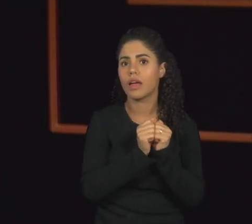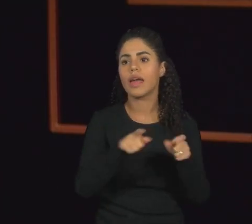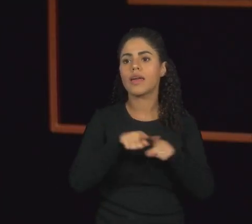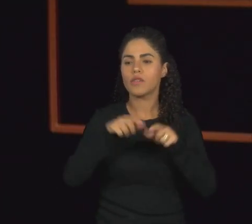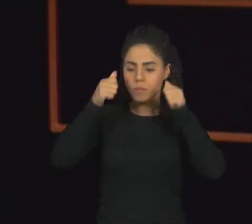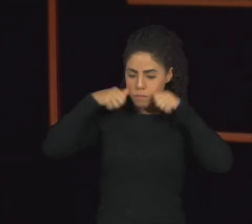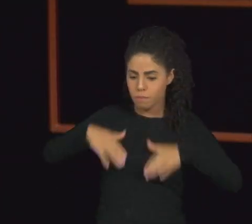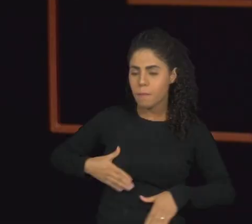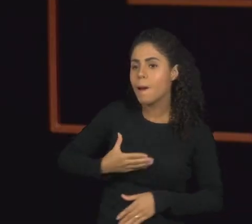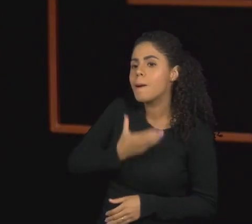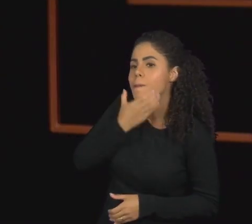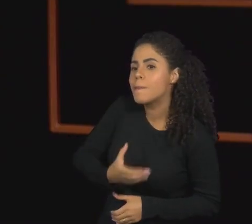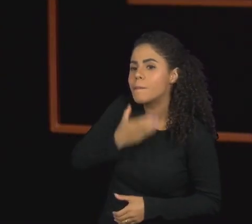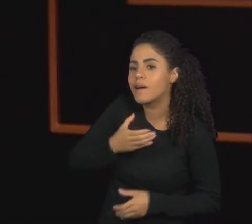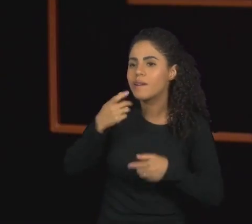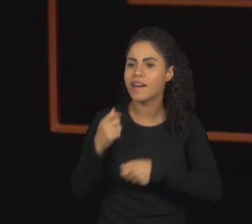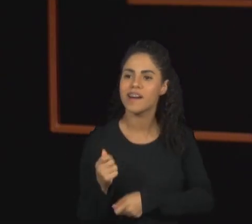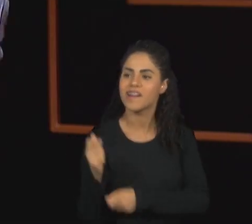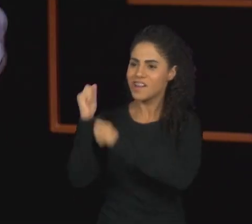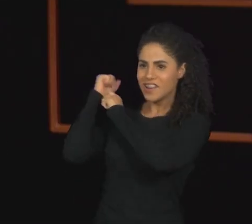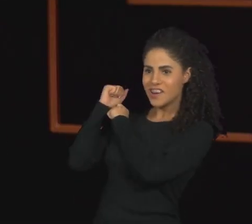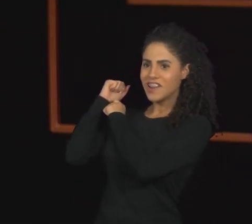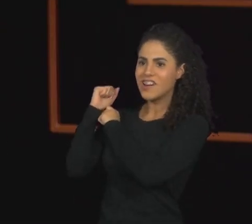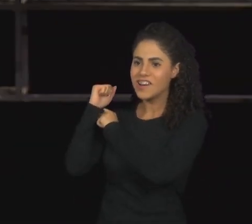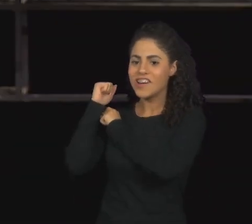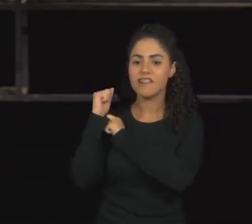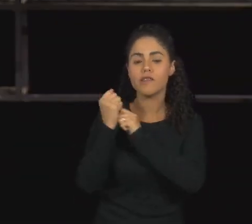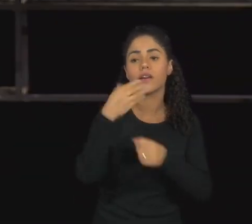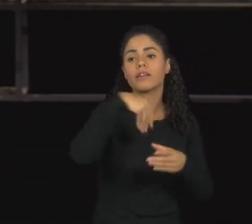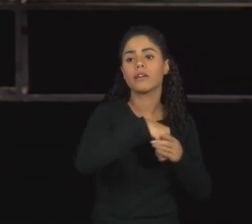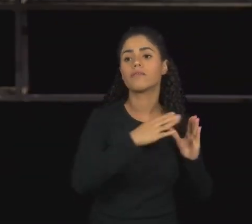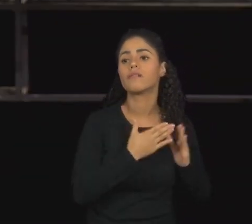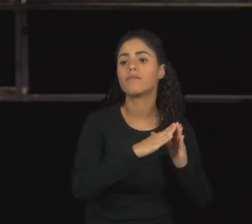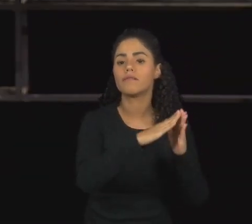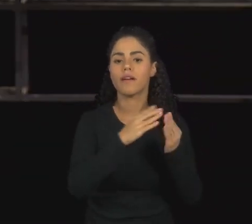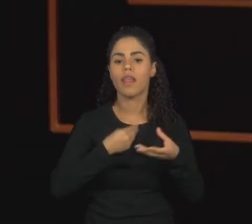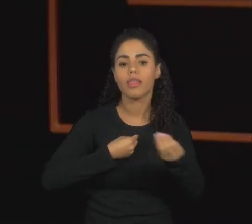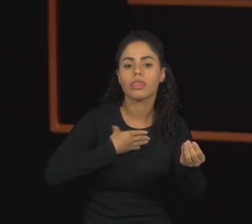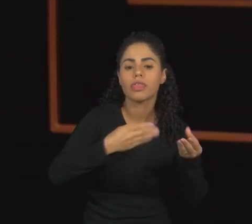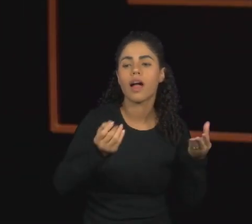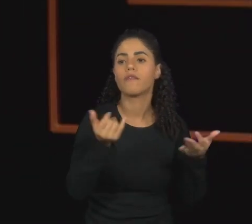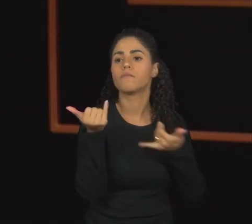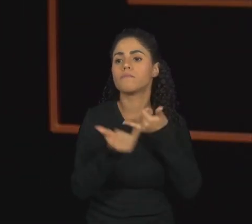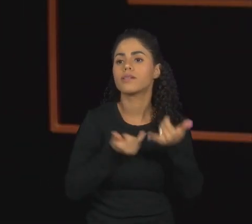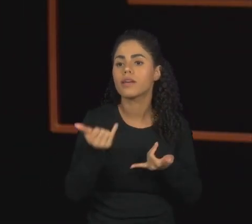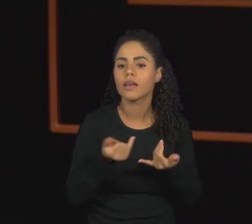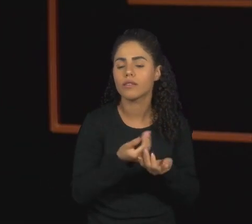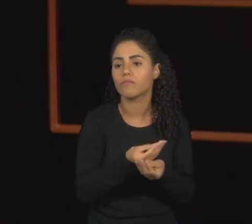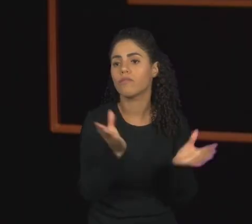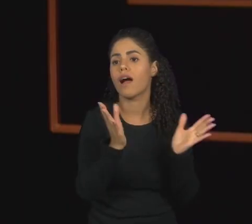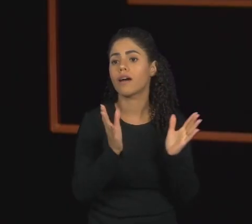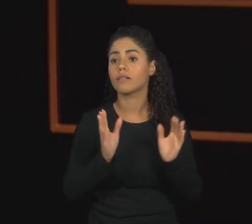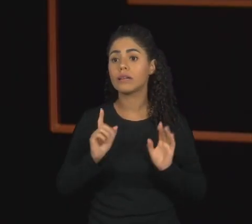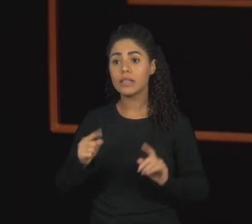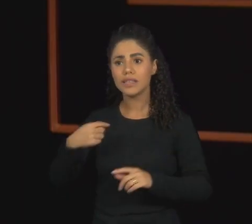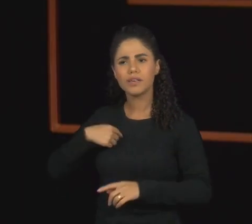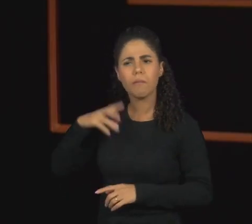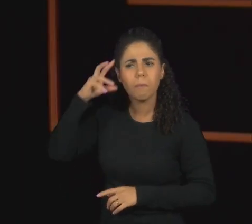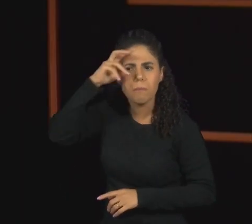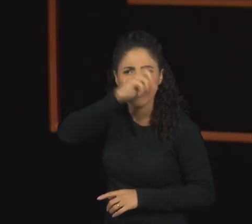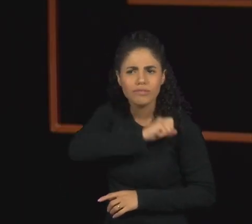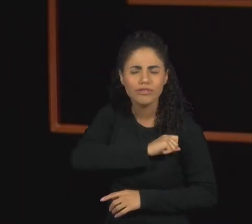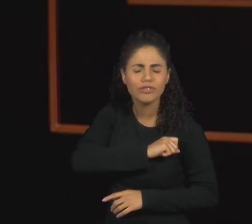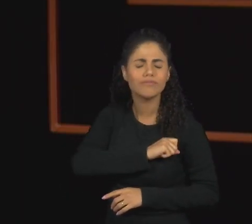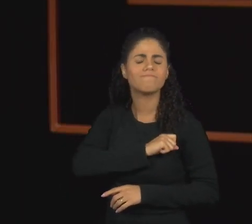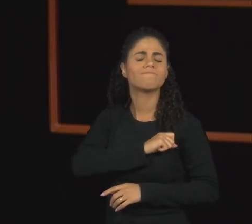Papai Noel e ia nas favelas distribuir presentes. Eu dava aula em educandários e tal. E aprendi muito lá